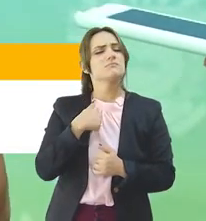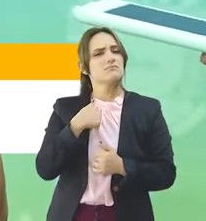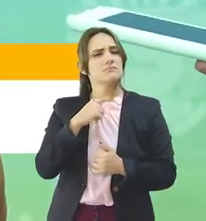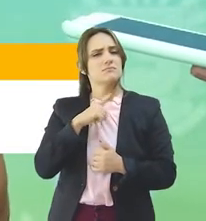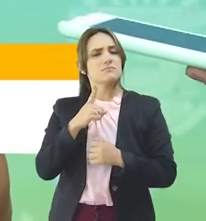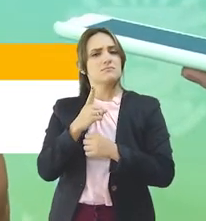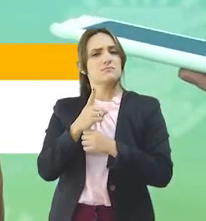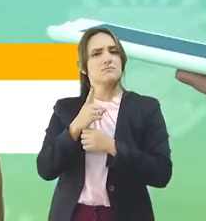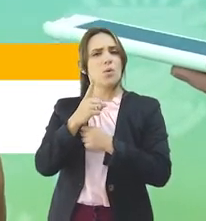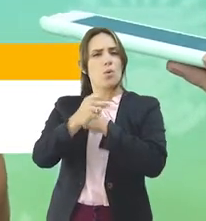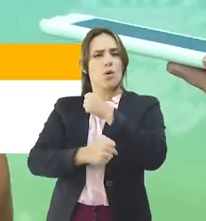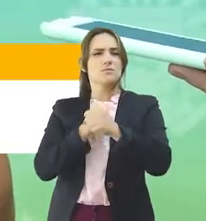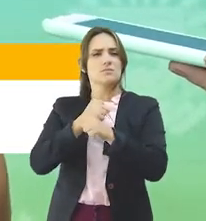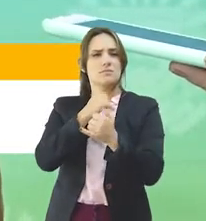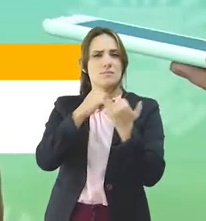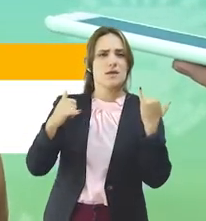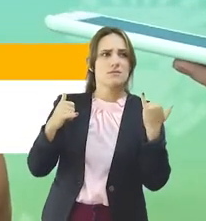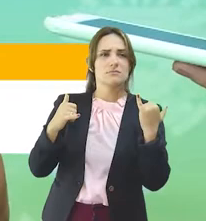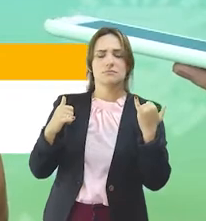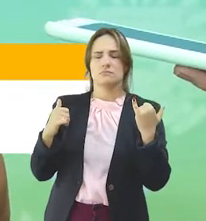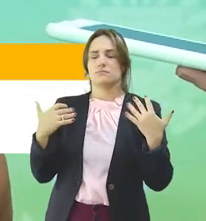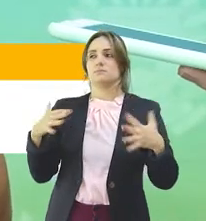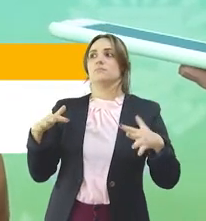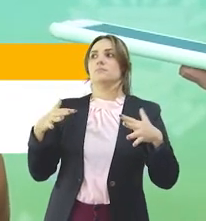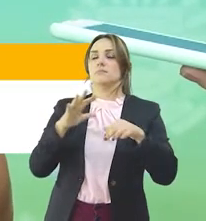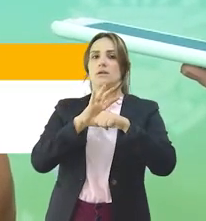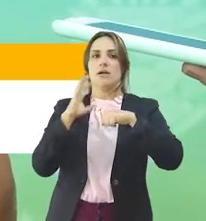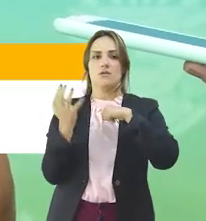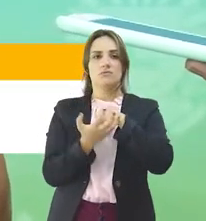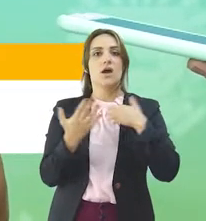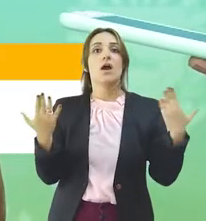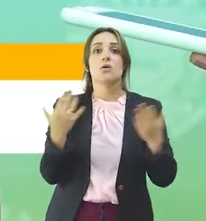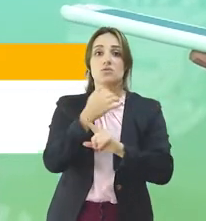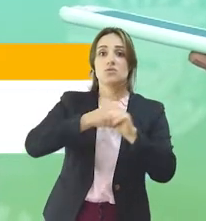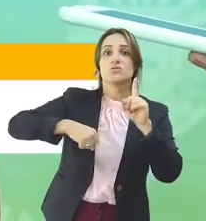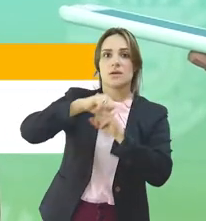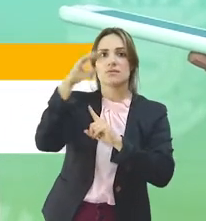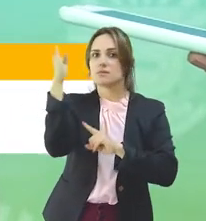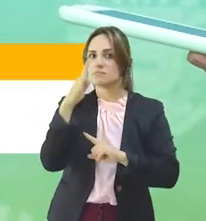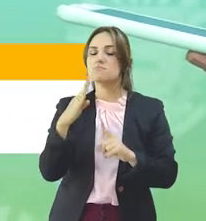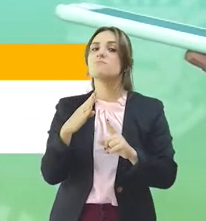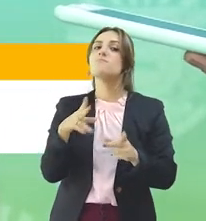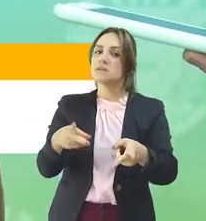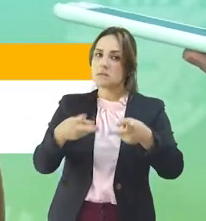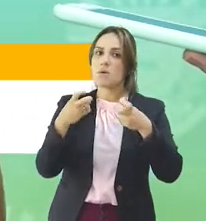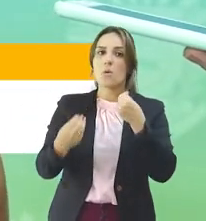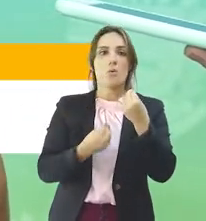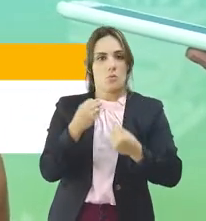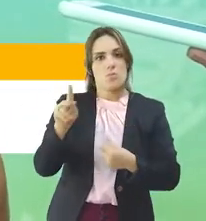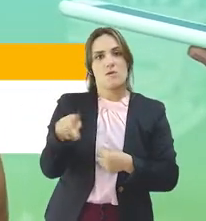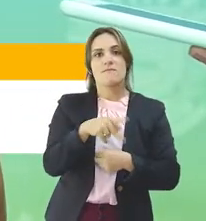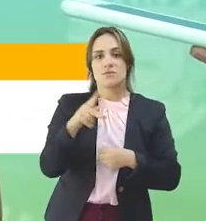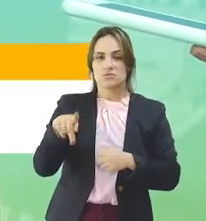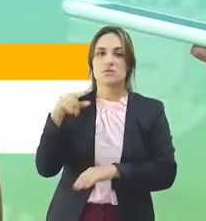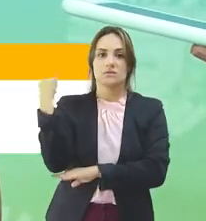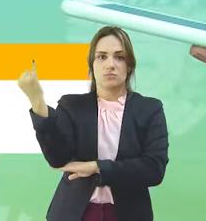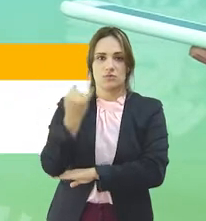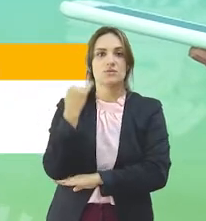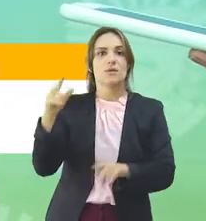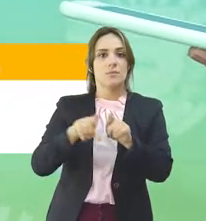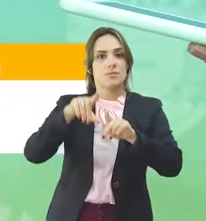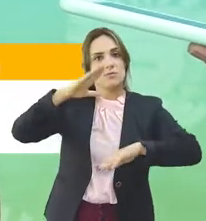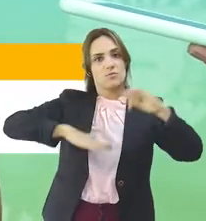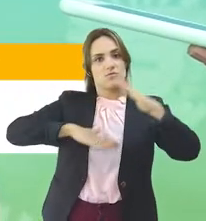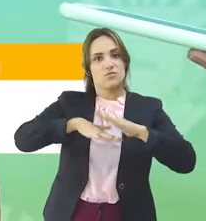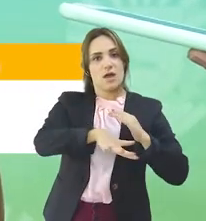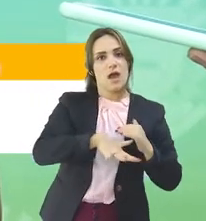e meio, em principal, mostra para toda a sociedade brasileira e do Mato Grosso do Sul a importância dos professores e